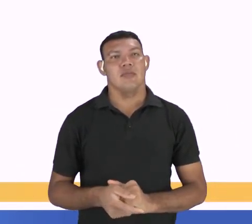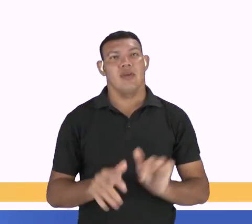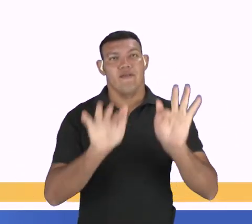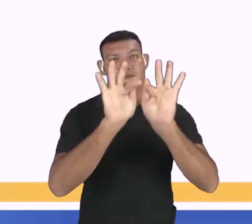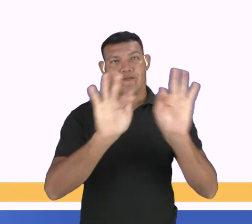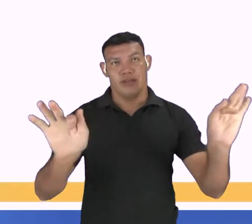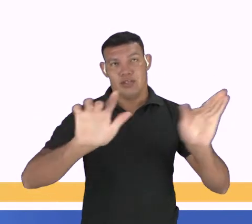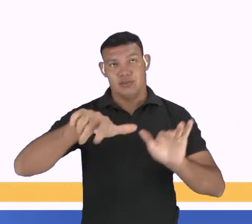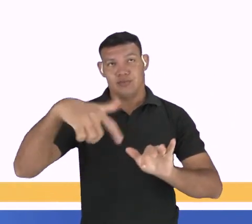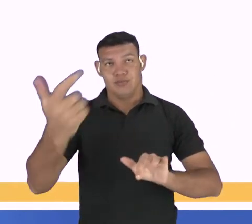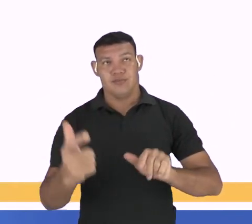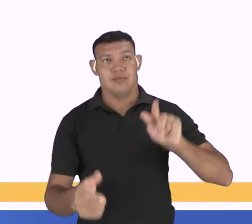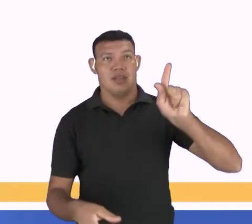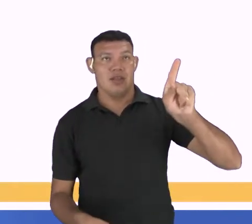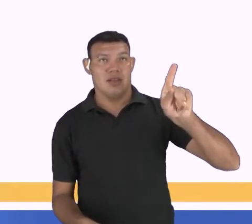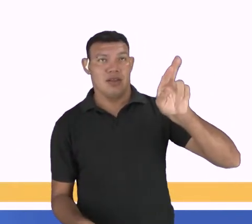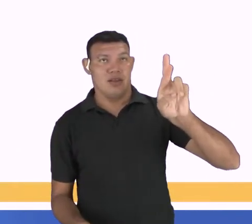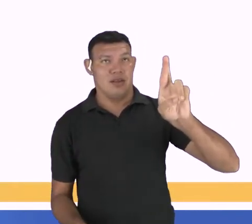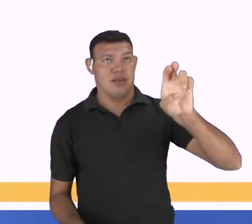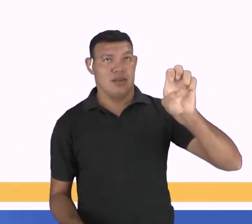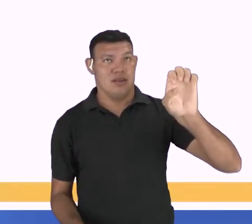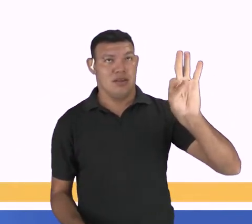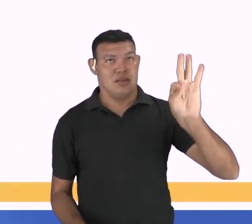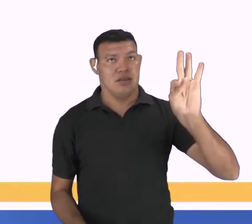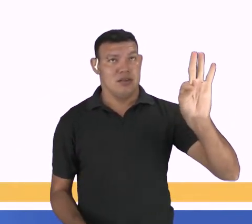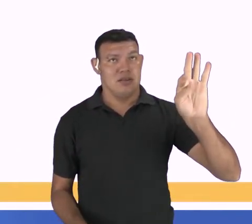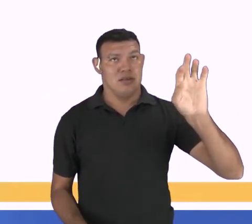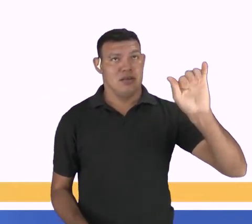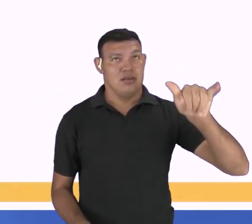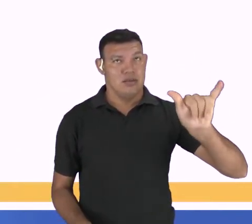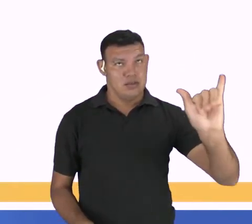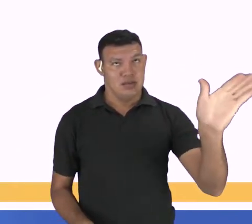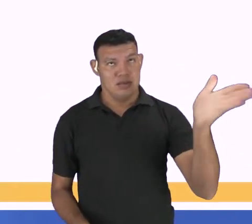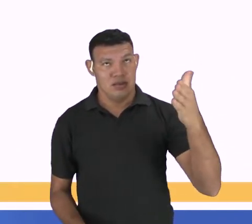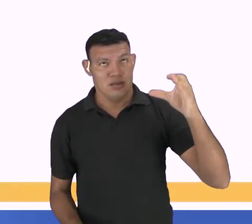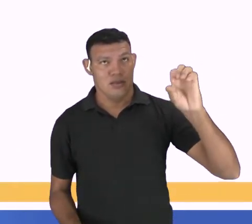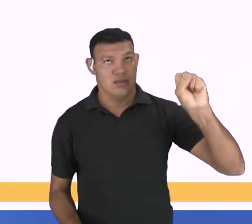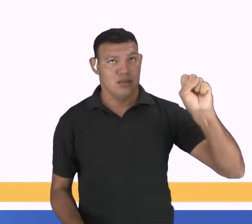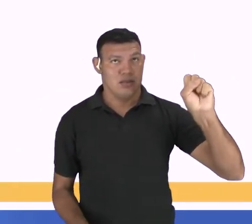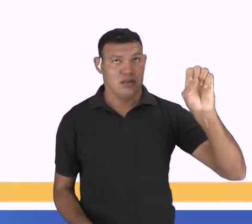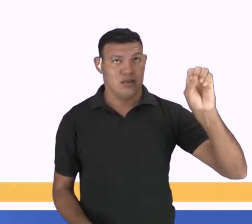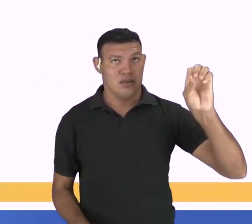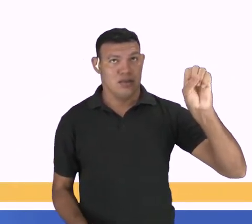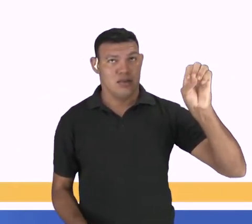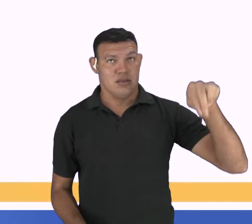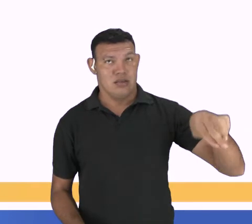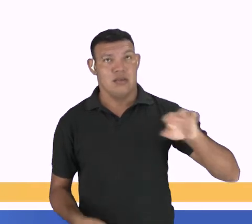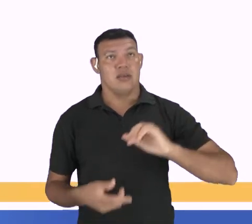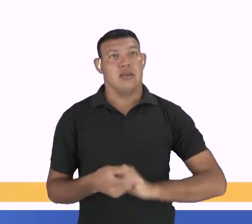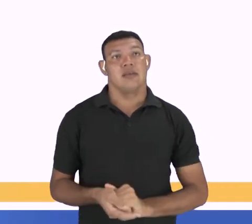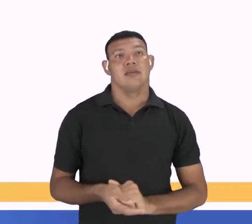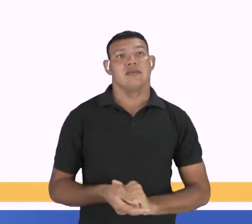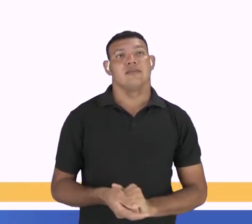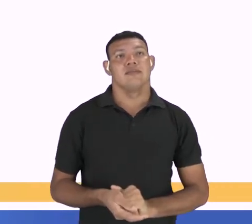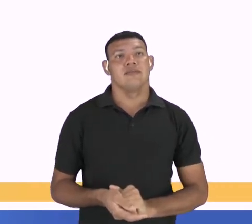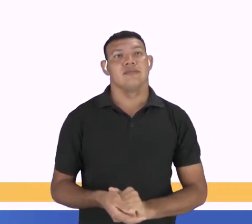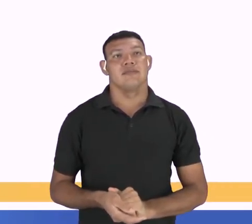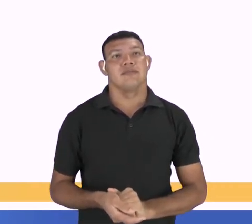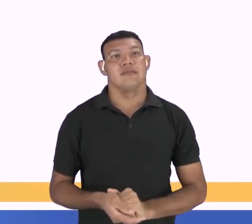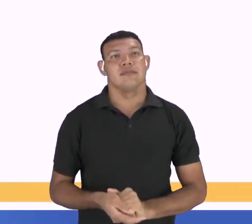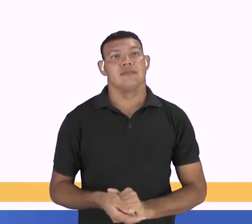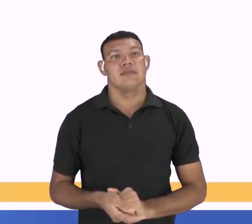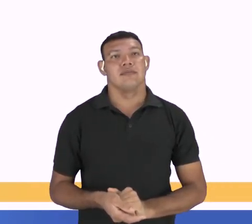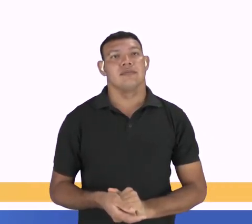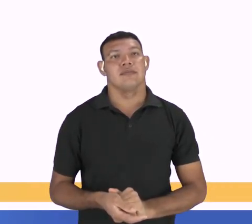Outra frase, pretty soon. Se a gente for considerar essa frase ao pé da letra, pretty significa bonita